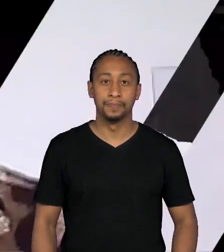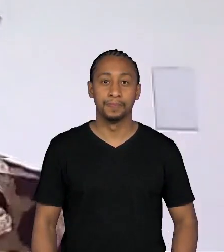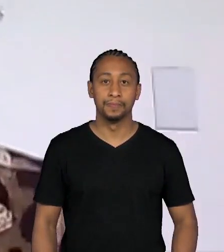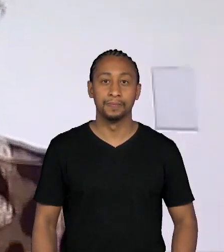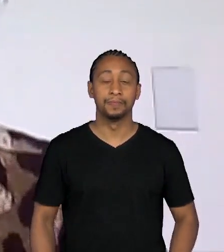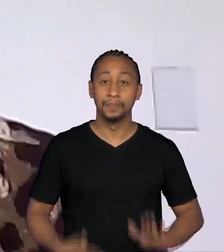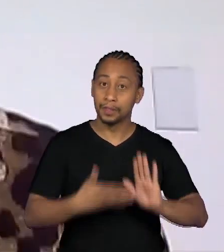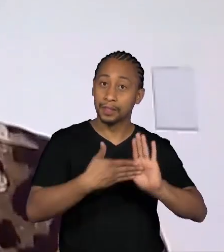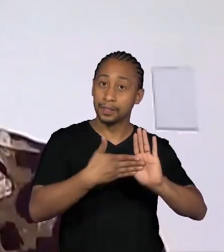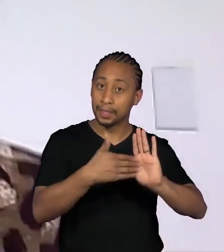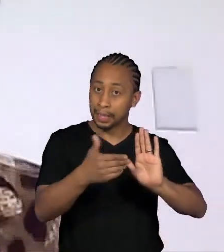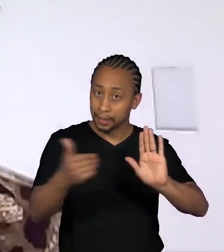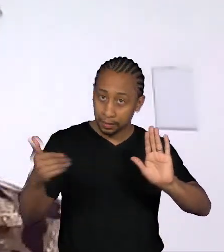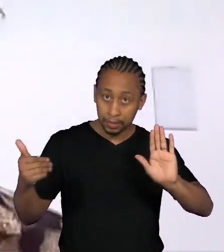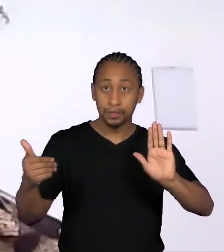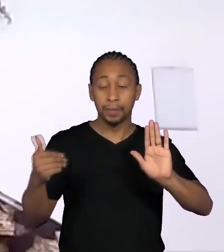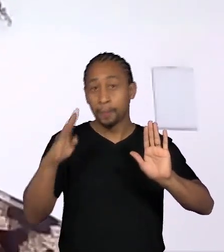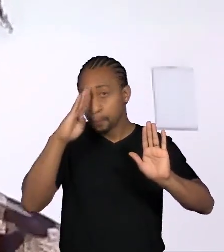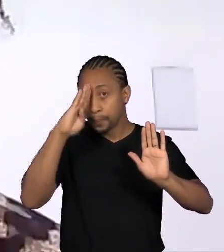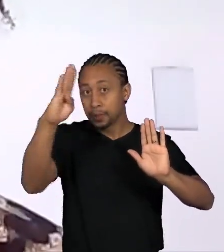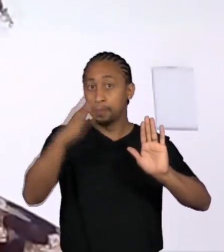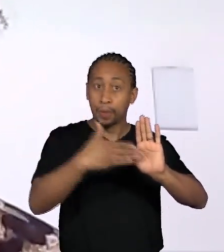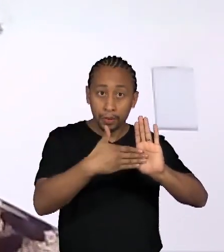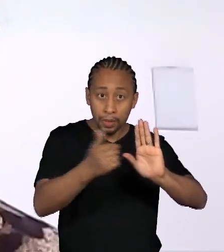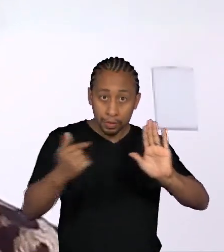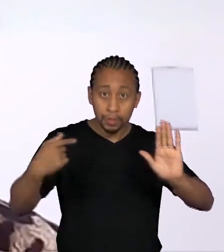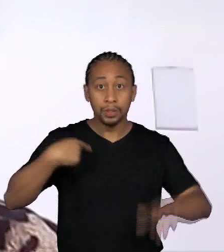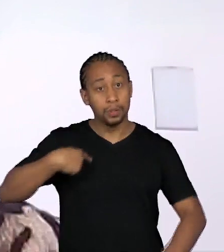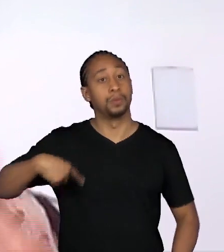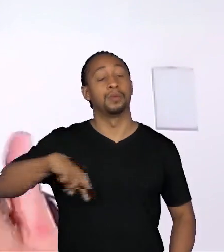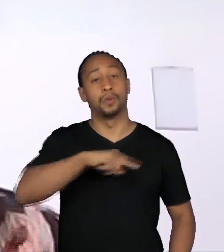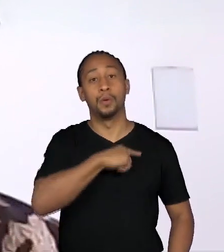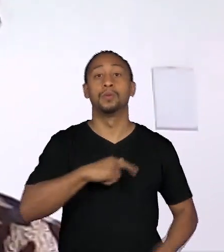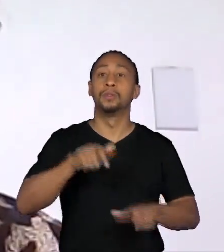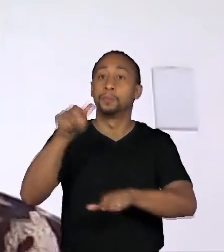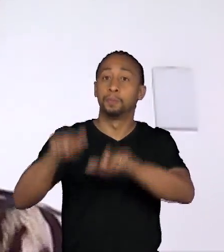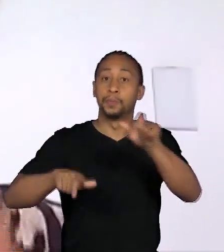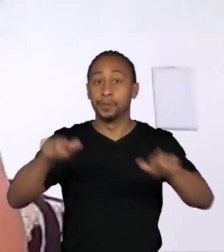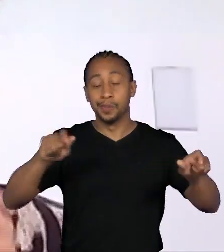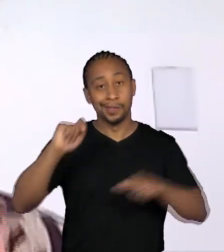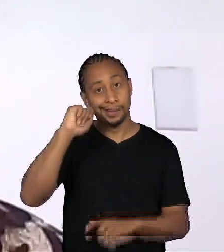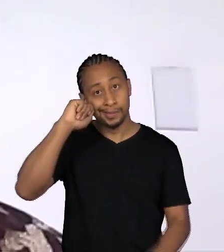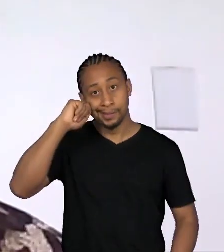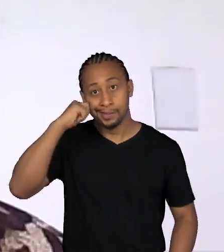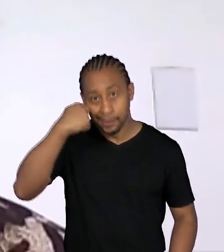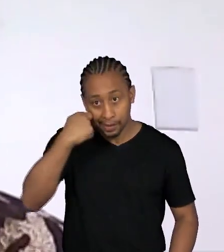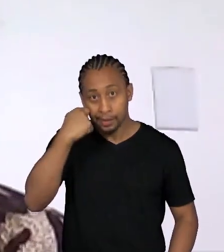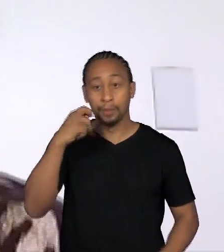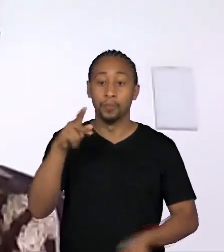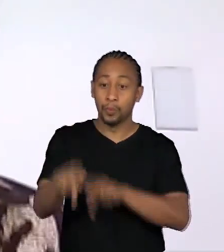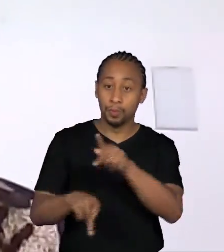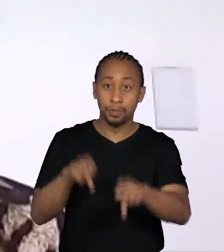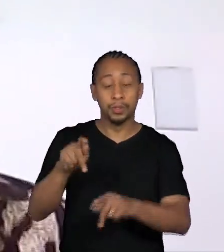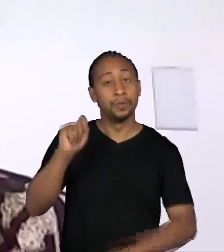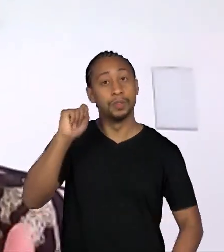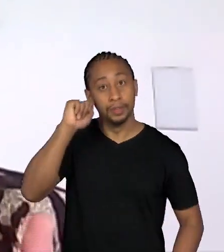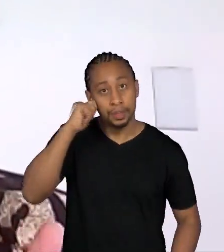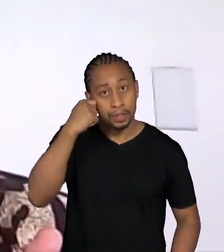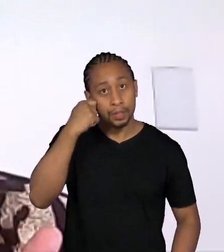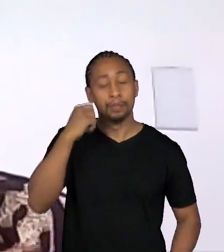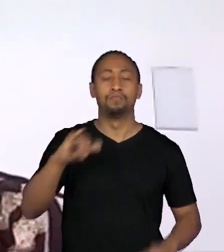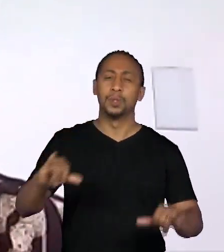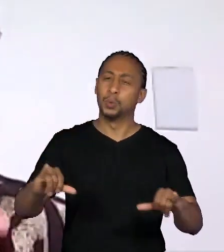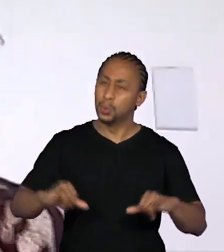A estética, principalmente a estética nossa, de pessoas negras, do povo negro, ela sofre